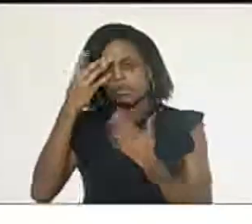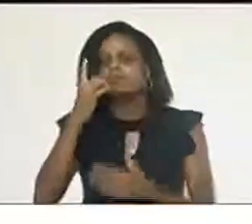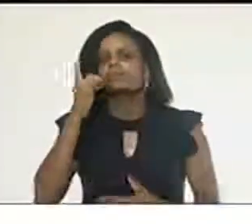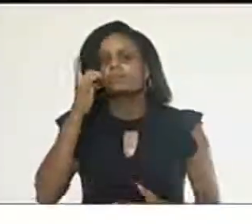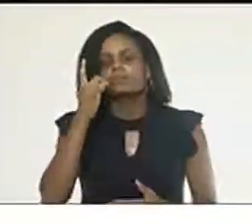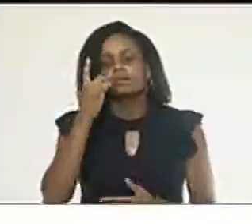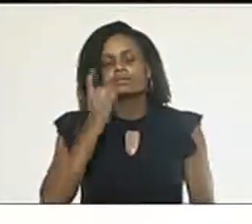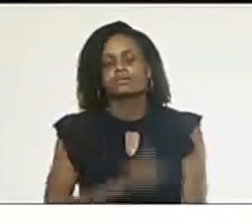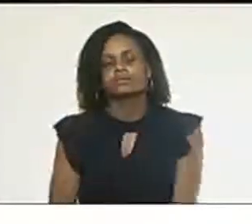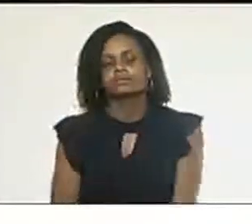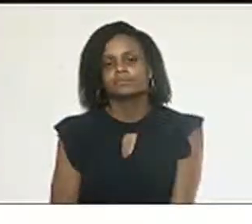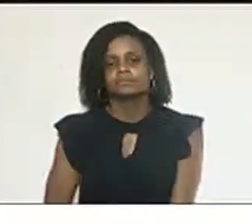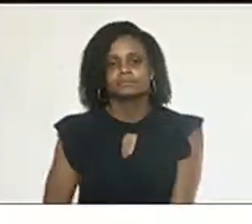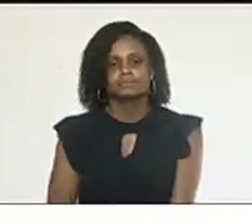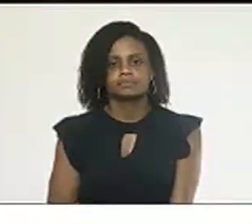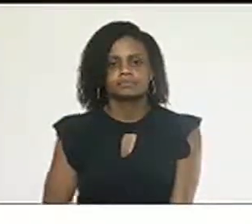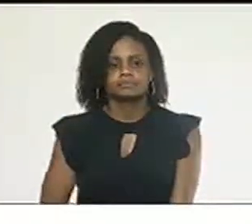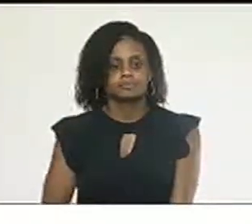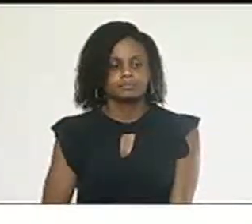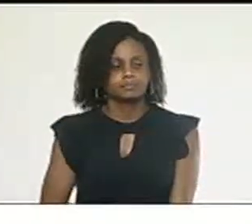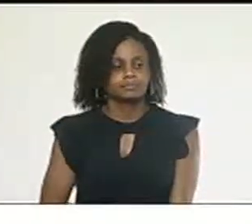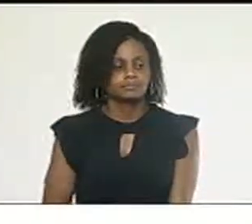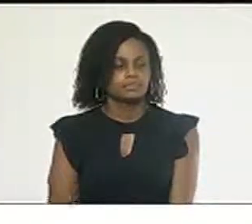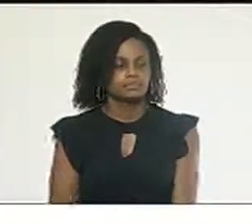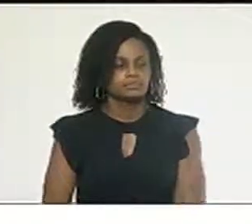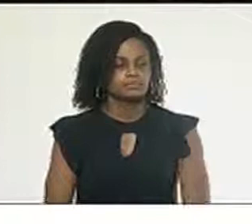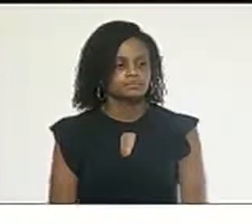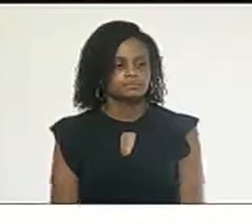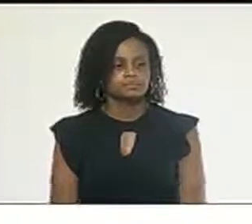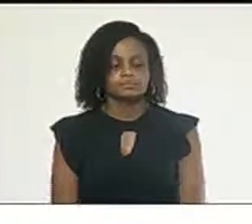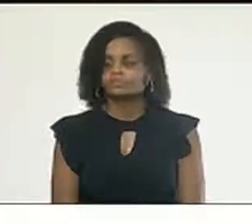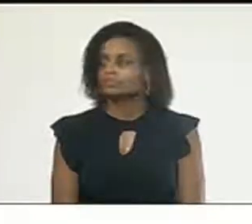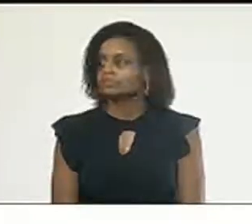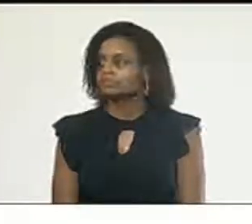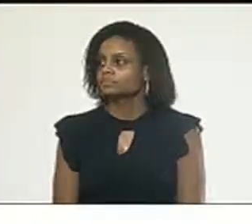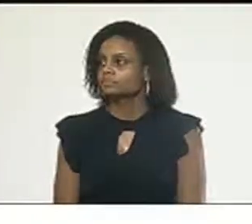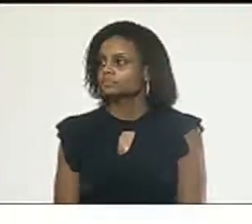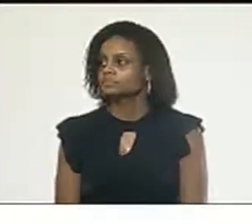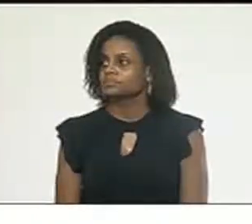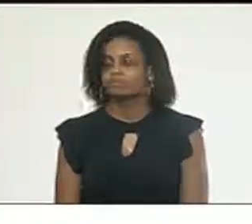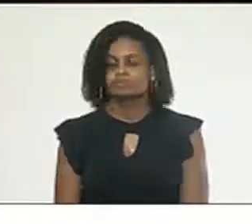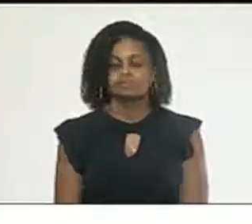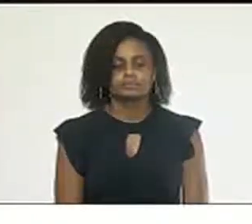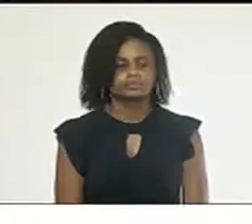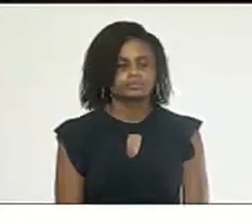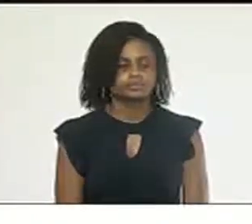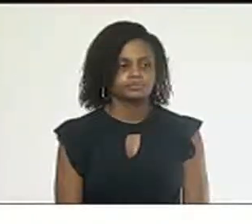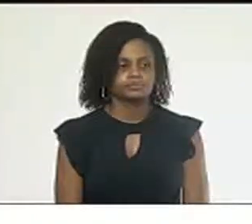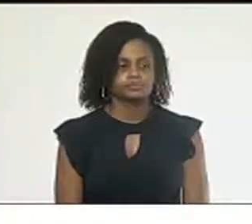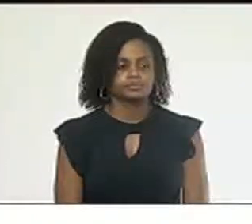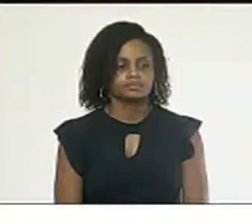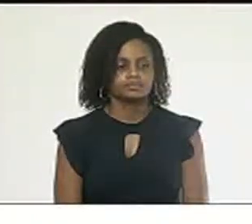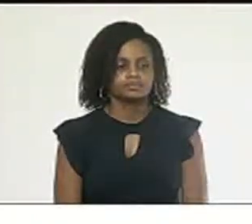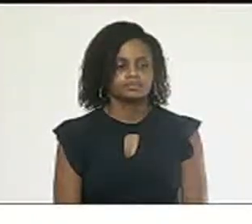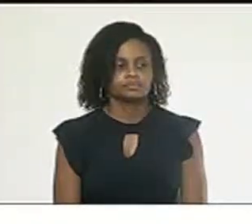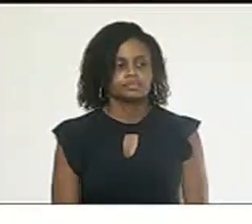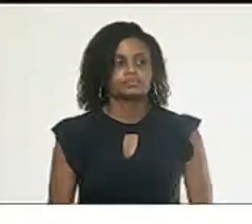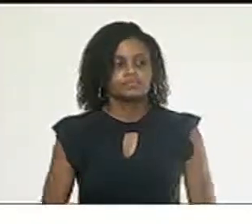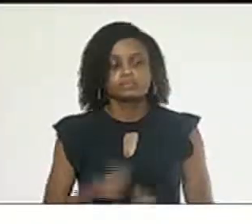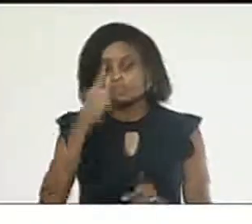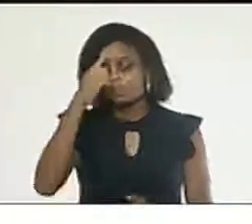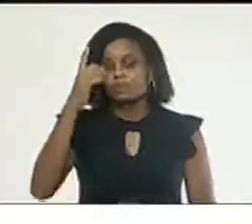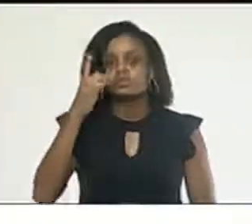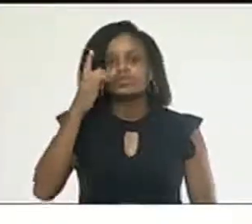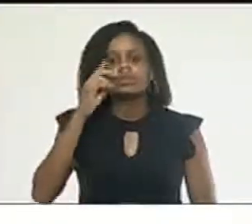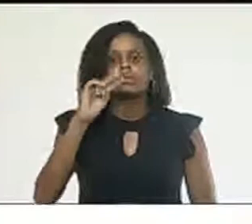Obrigada, deputada, pelo aparte. Bom, então, concluindo... Deputado, pois não, nobre. Lembrando, deputado Eliomar, que